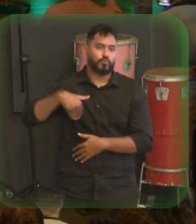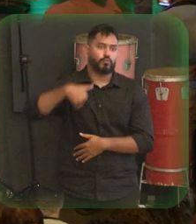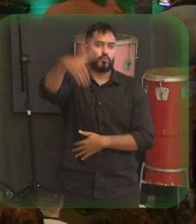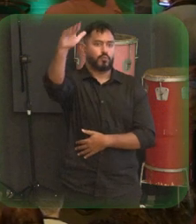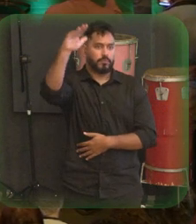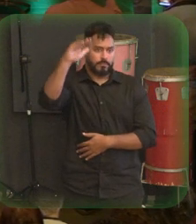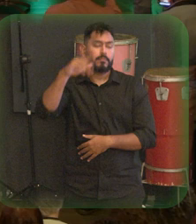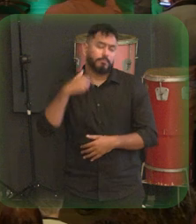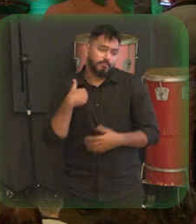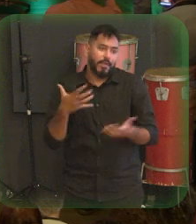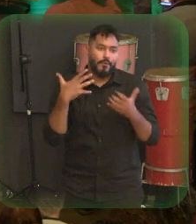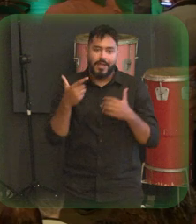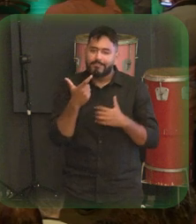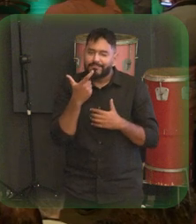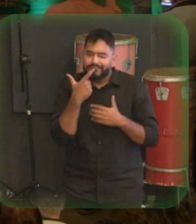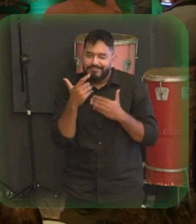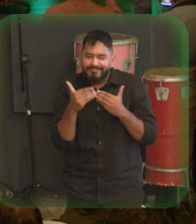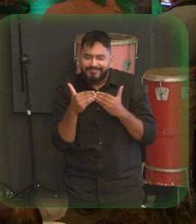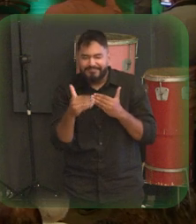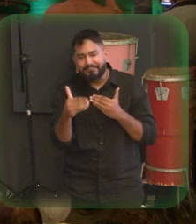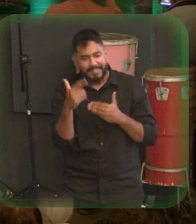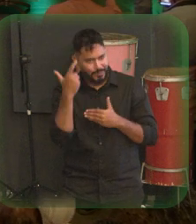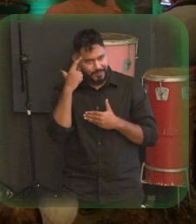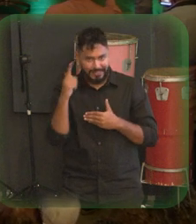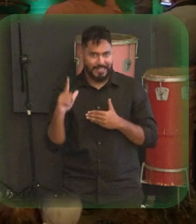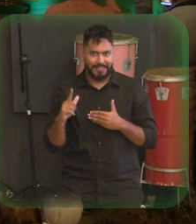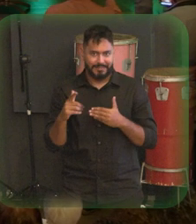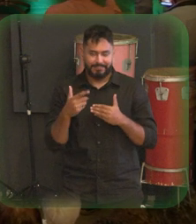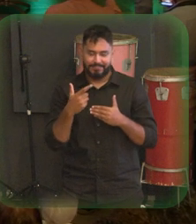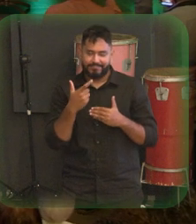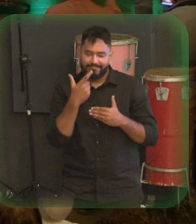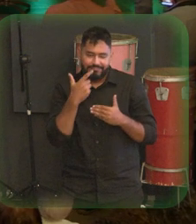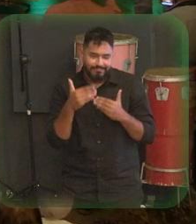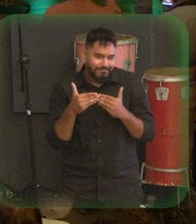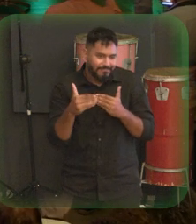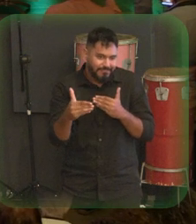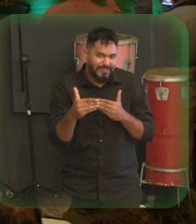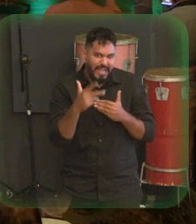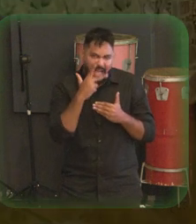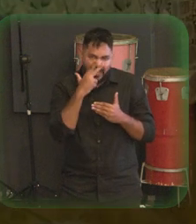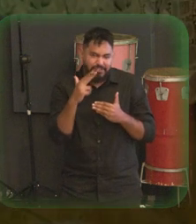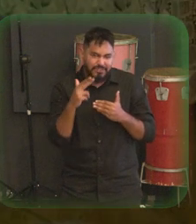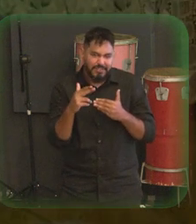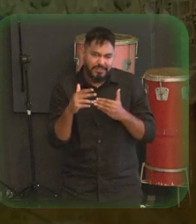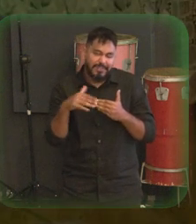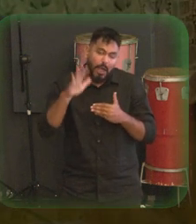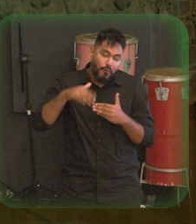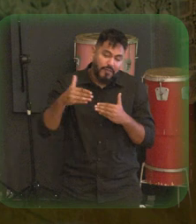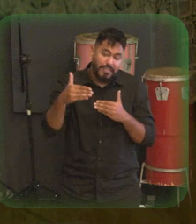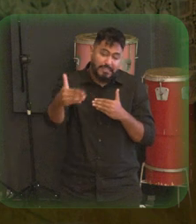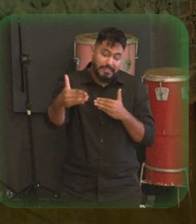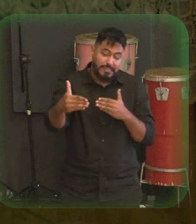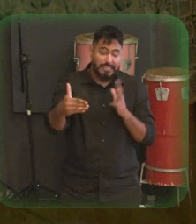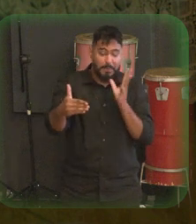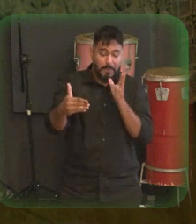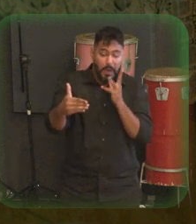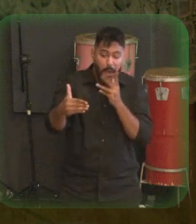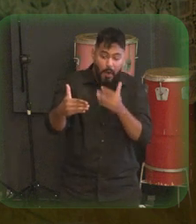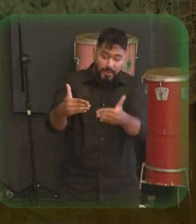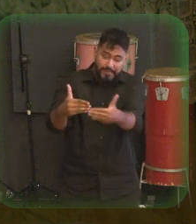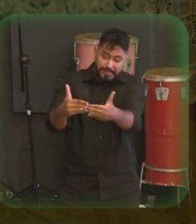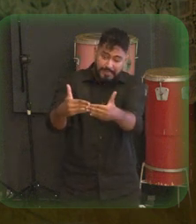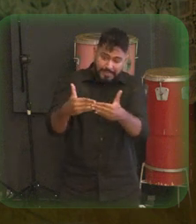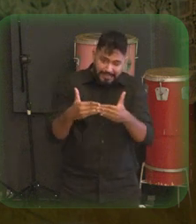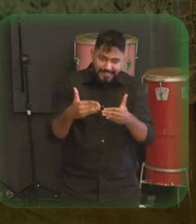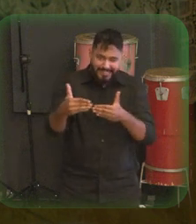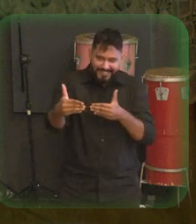que em breve, não sei quanto esse em breve vai durar, eu acho que esse em breve vai demorar para chegar, mas tudo bem. Espero que em breve o